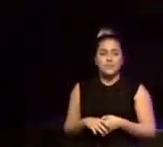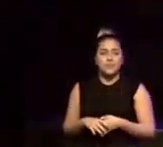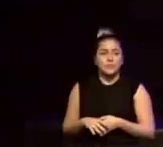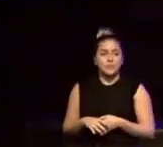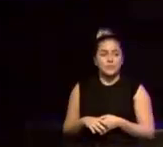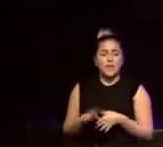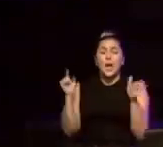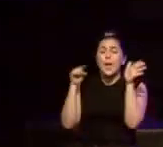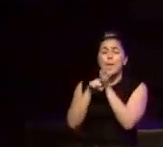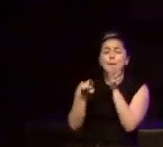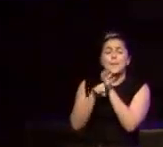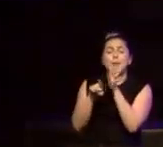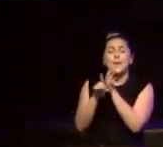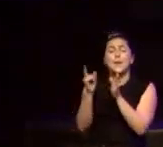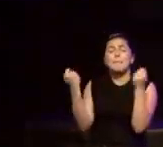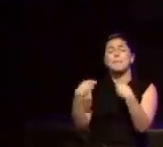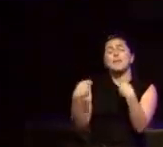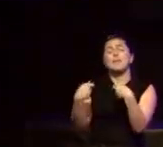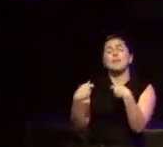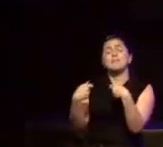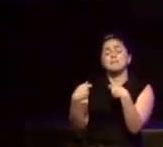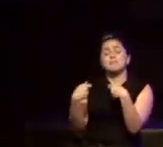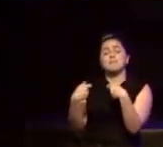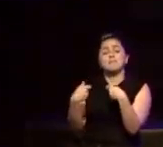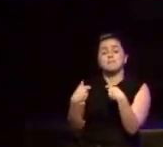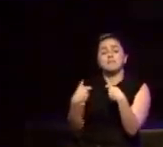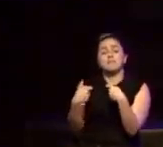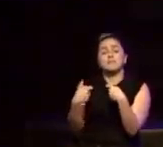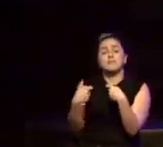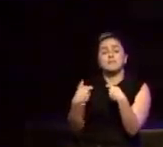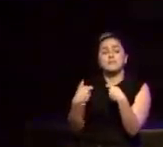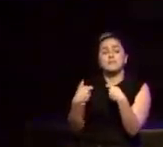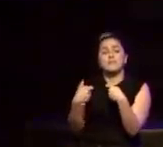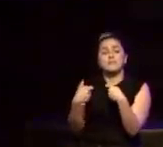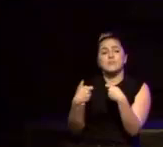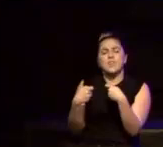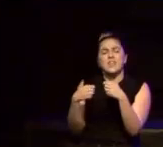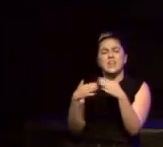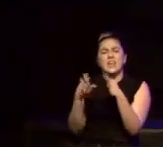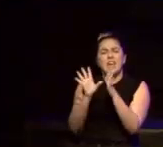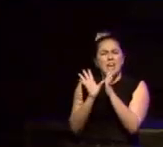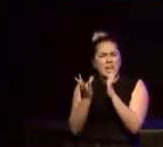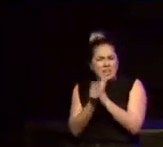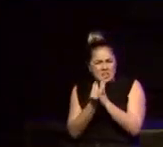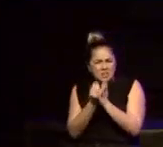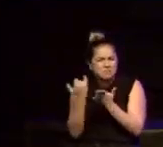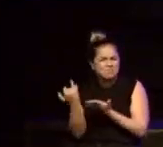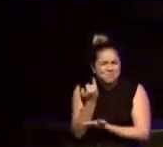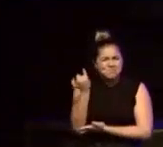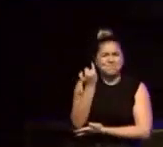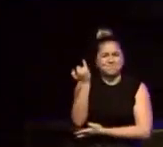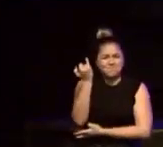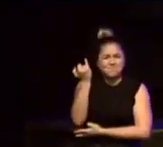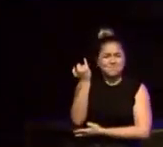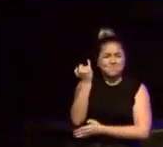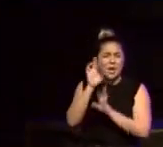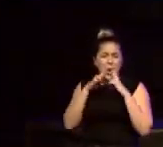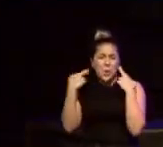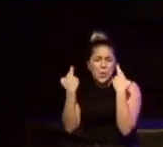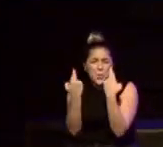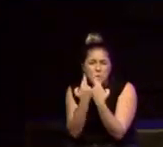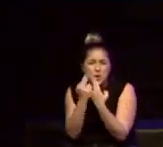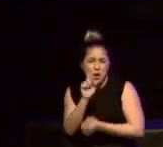A pergunta precisa ser feita, será? Será que a igreja é essencial? Será que a reunião do corpo é